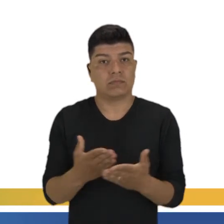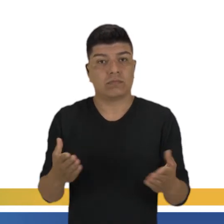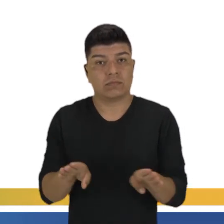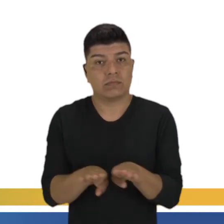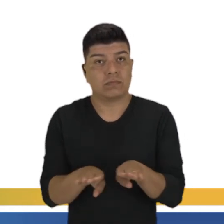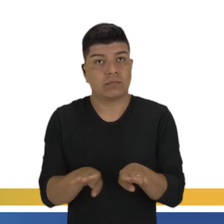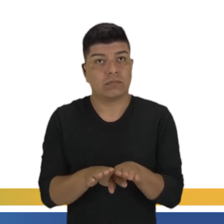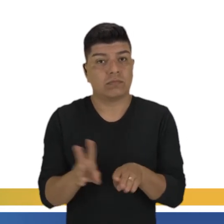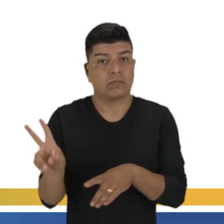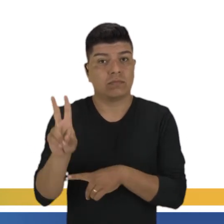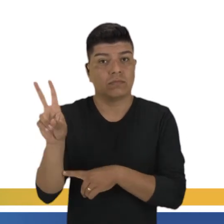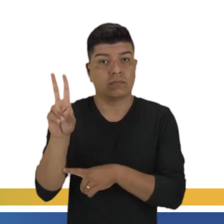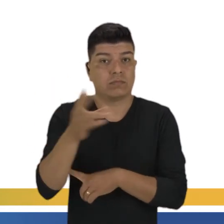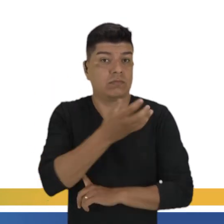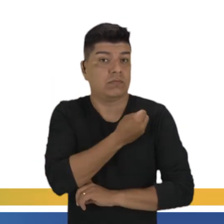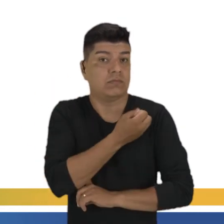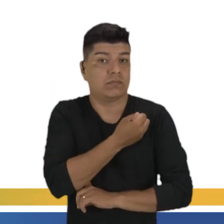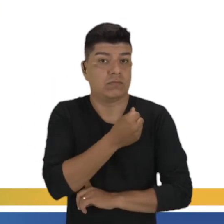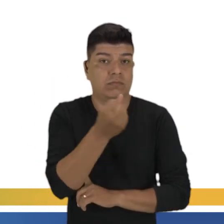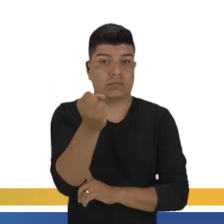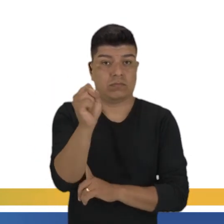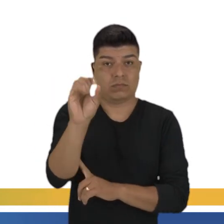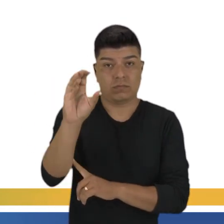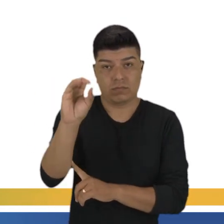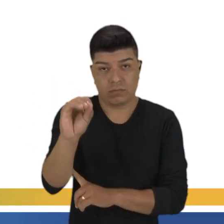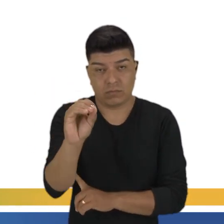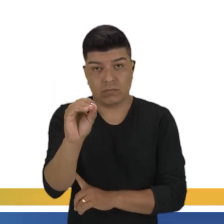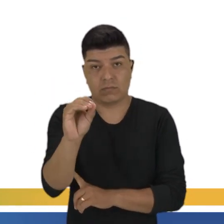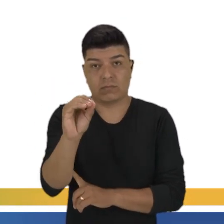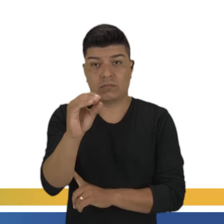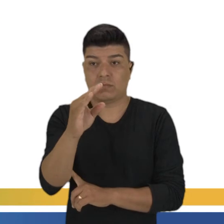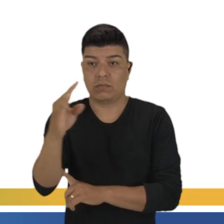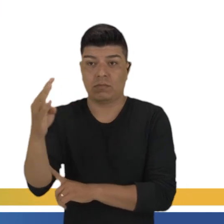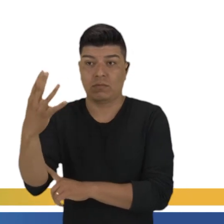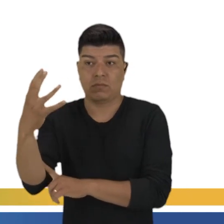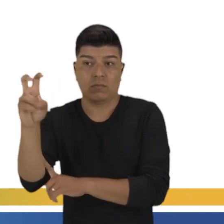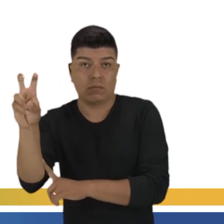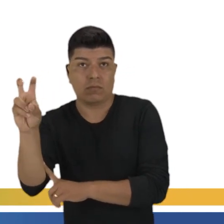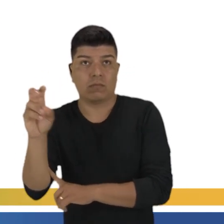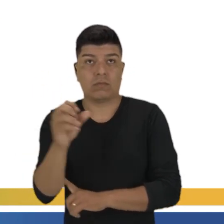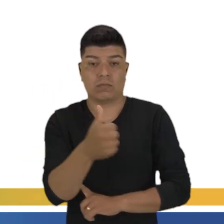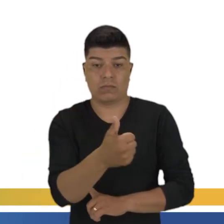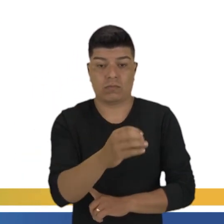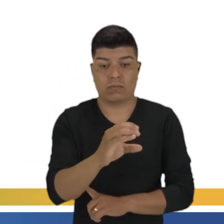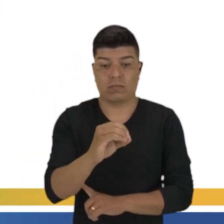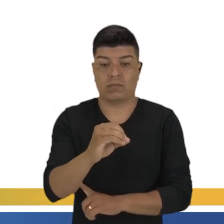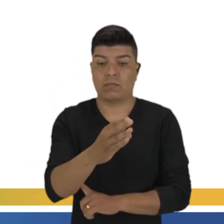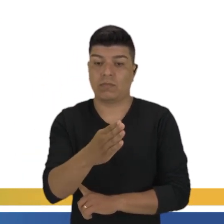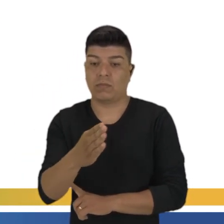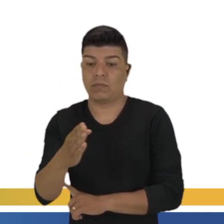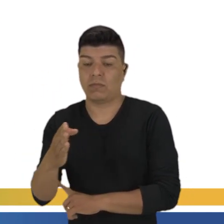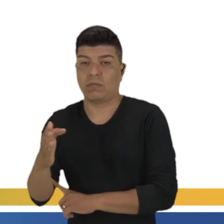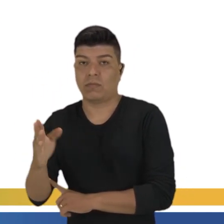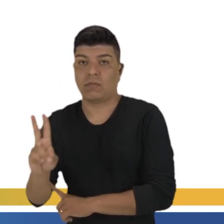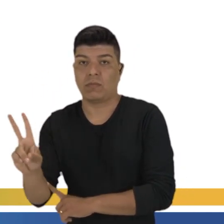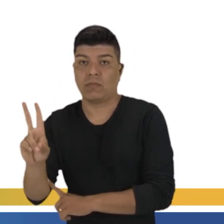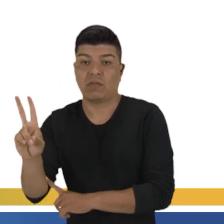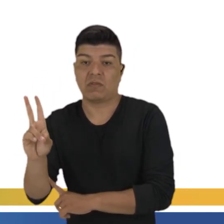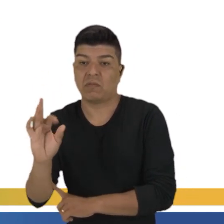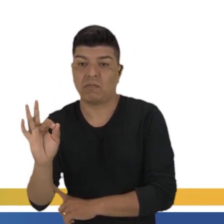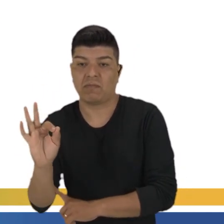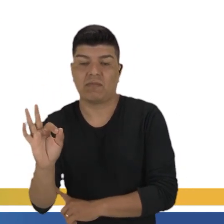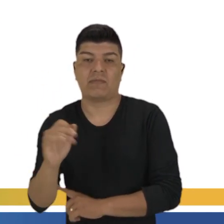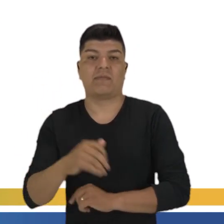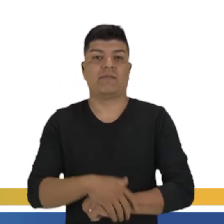também os valores numéricos. 80 está para 45, assim como 100 está para o meu valor